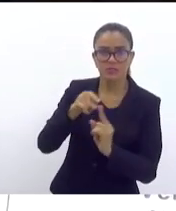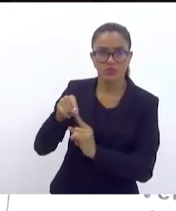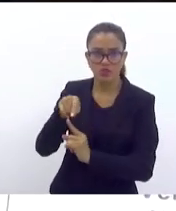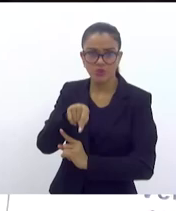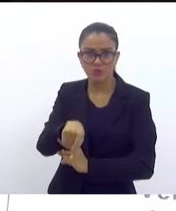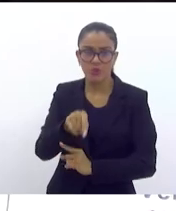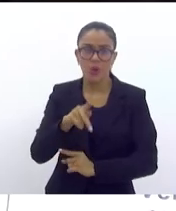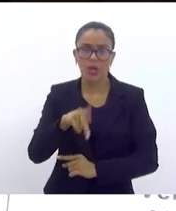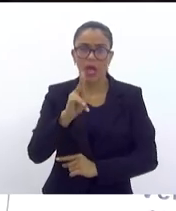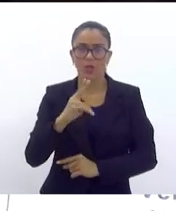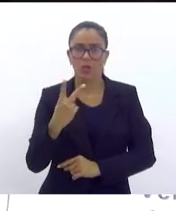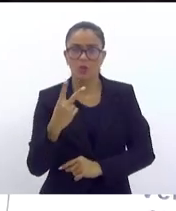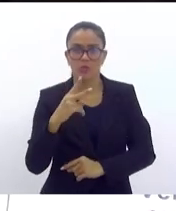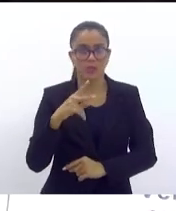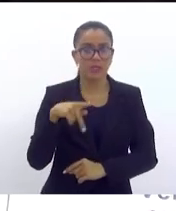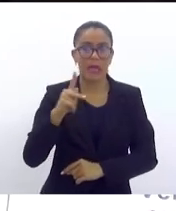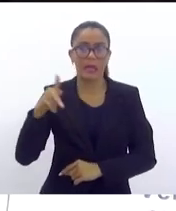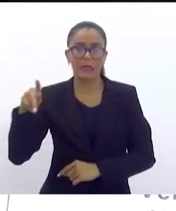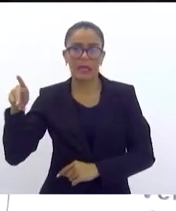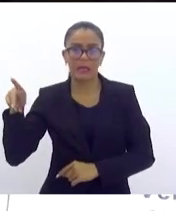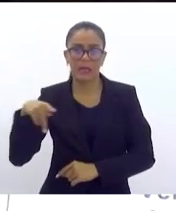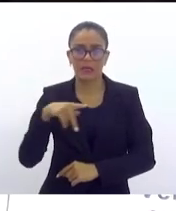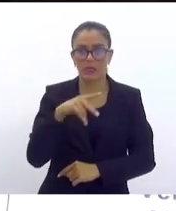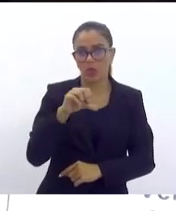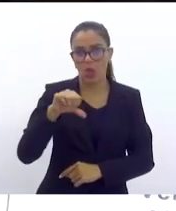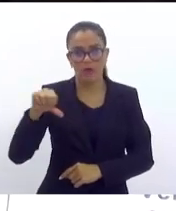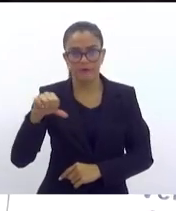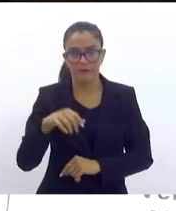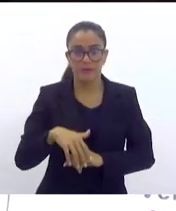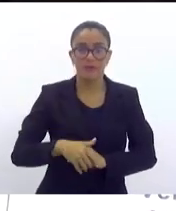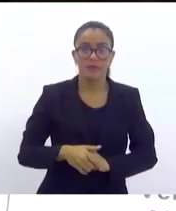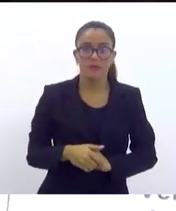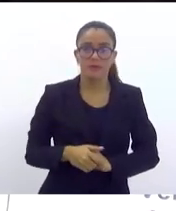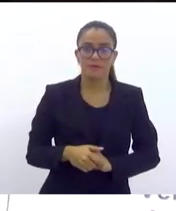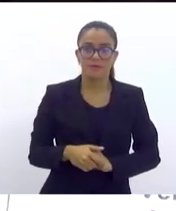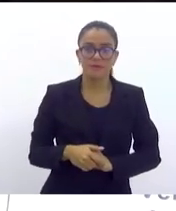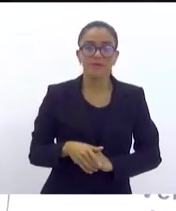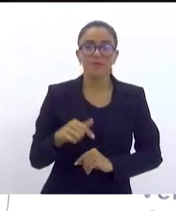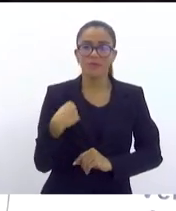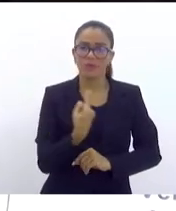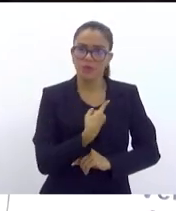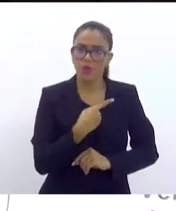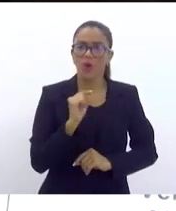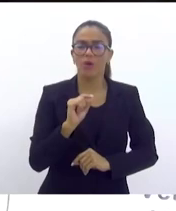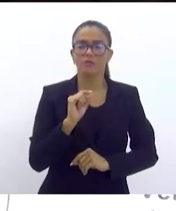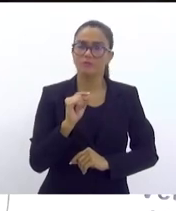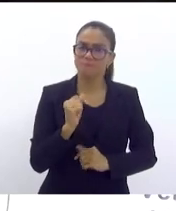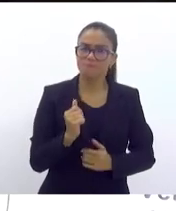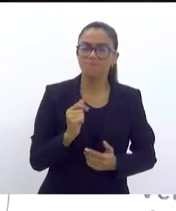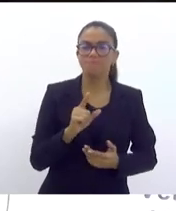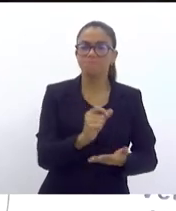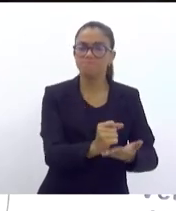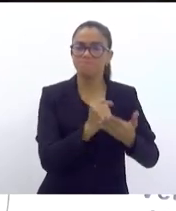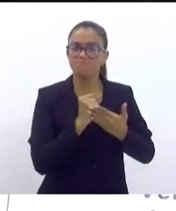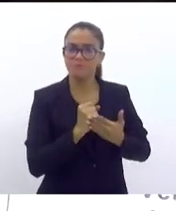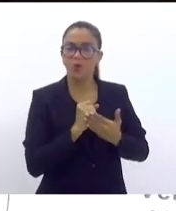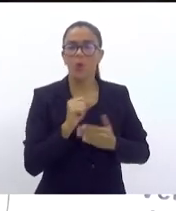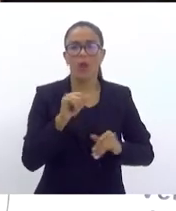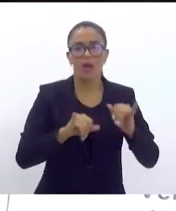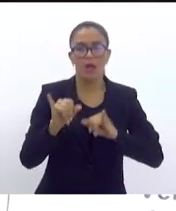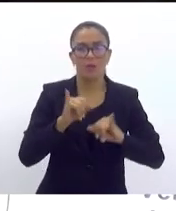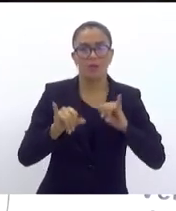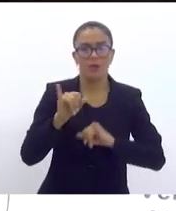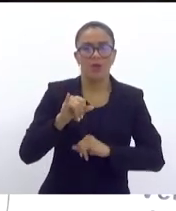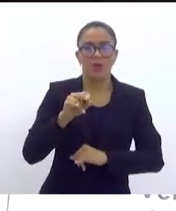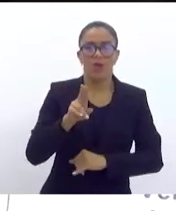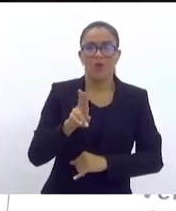o K2 ou Kaká ou K4 ou K9 nós nos valemos do laboratório da UFRJ esse lado